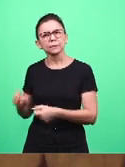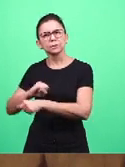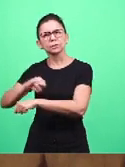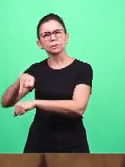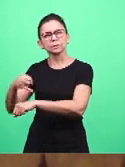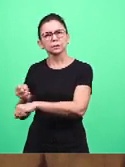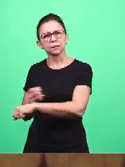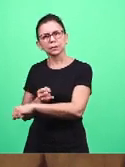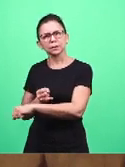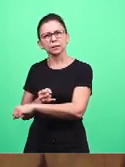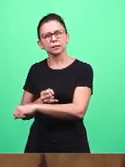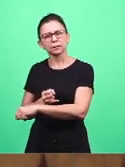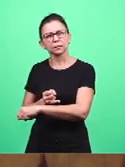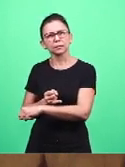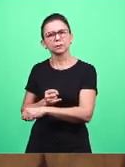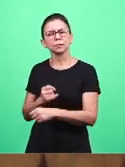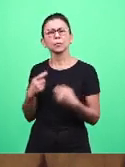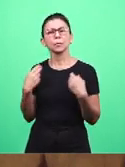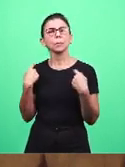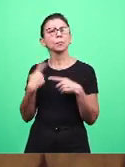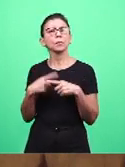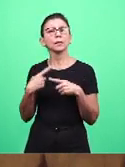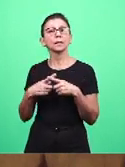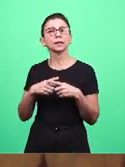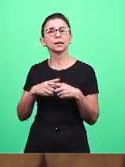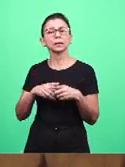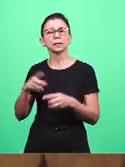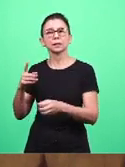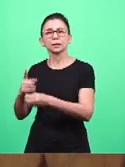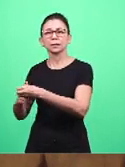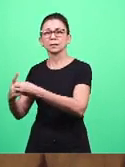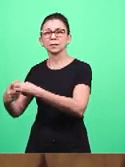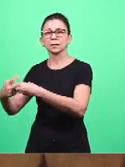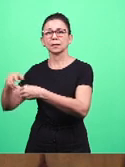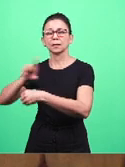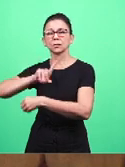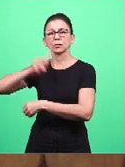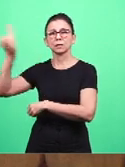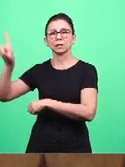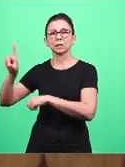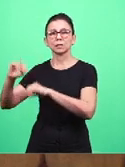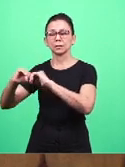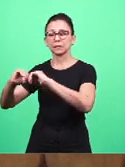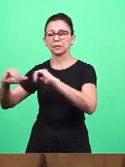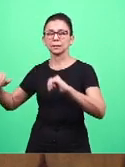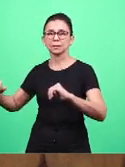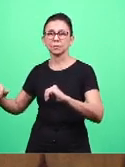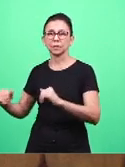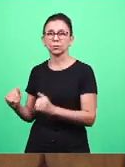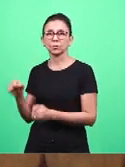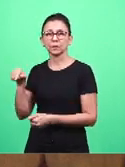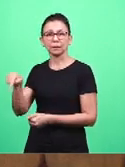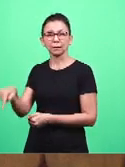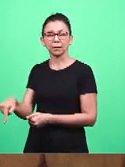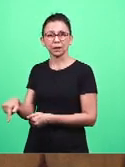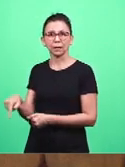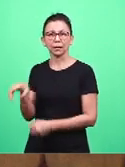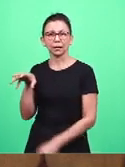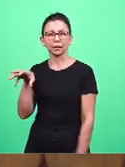com relação ao povo de Israel, passou. As dificuldades,